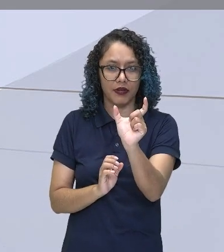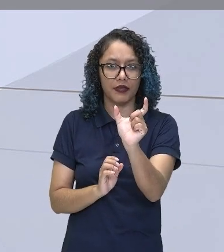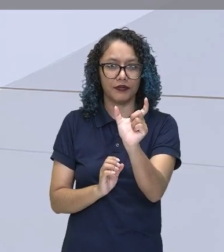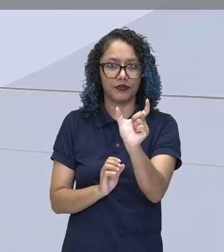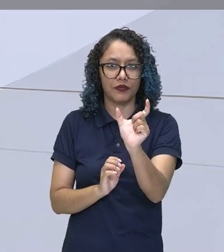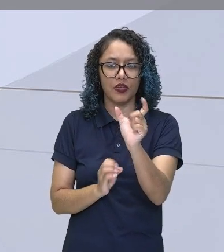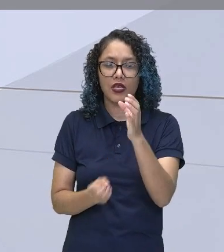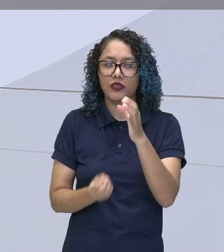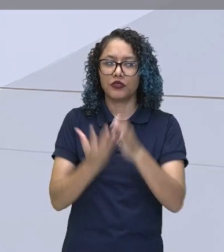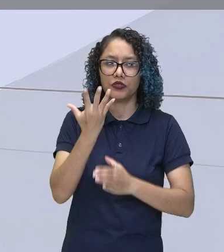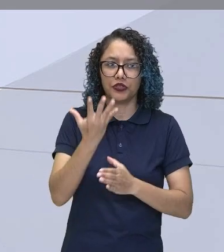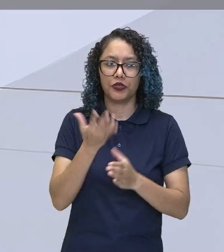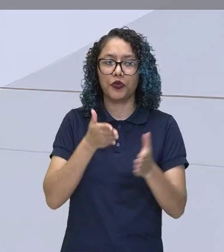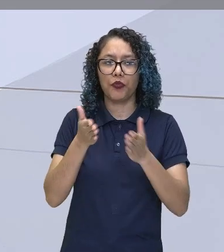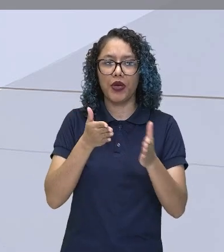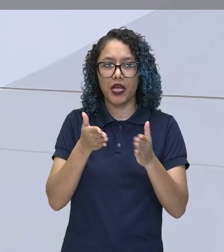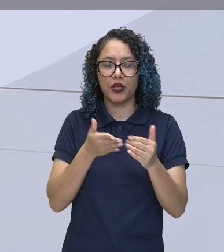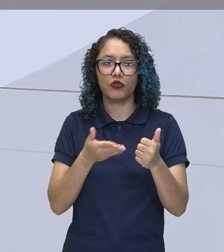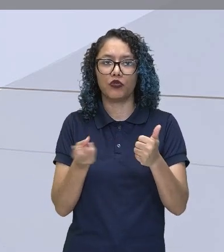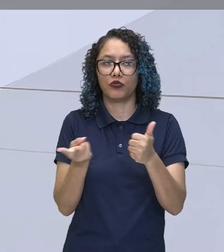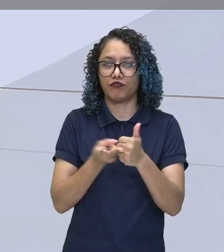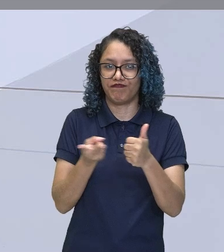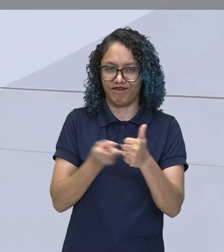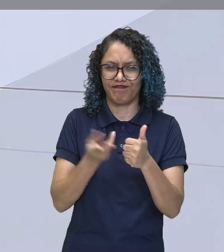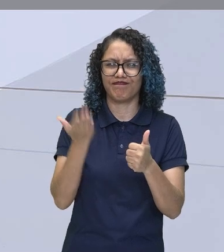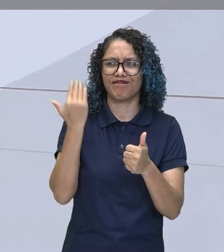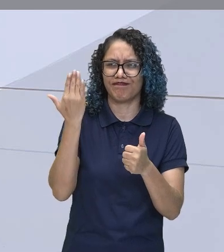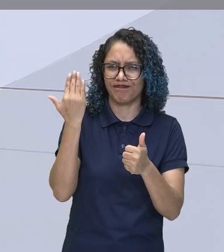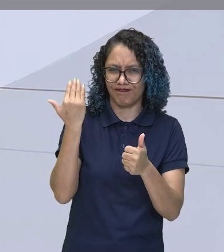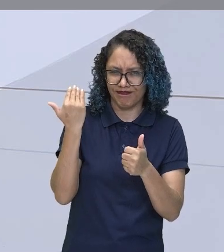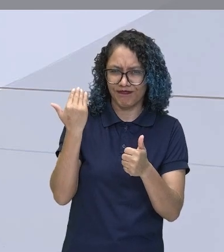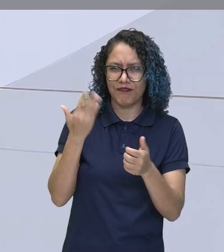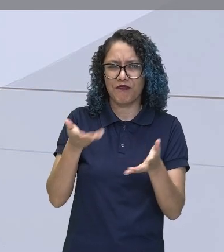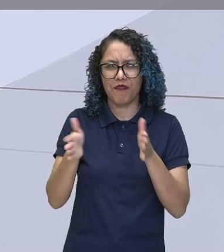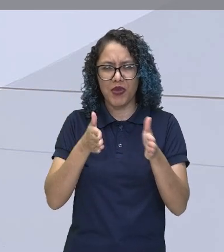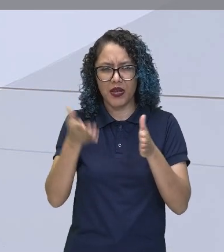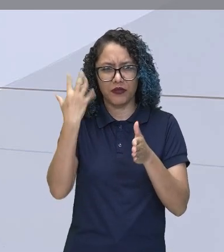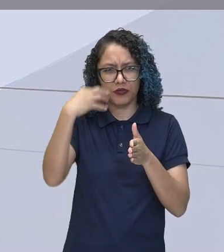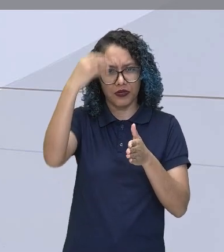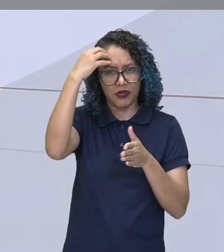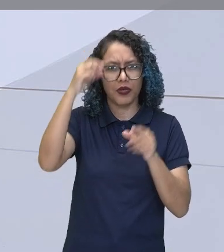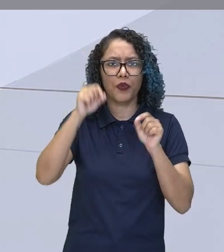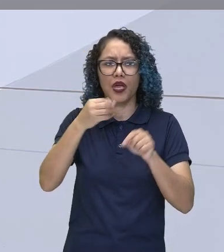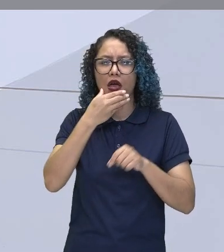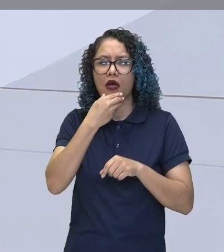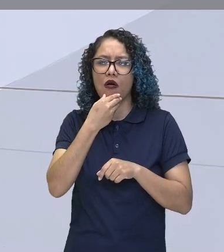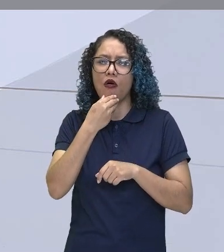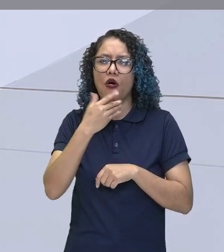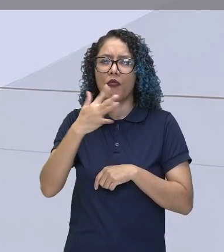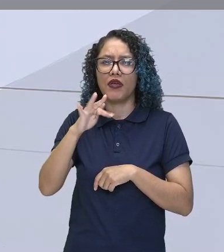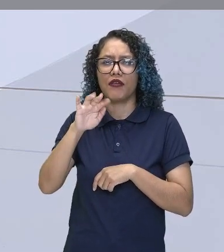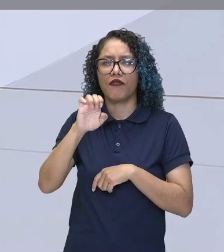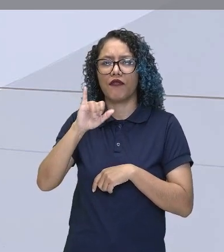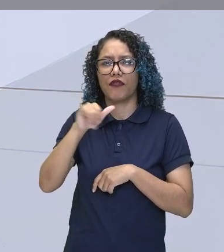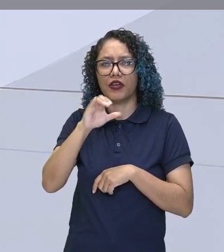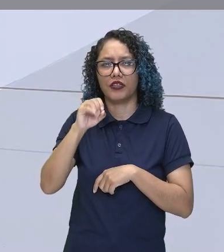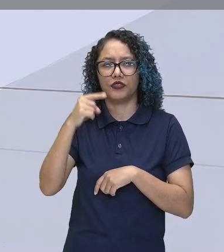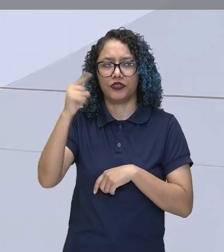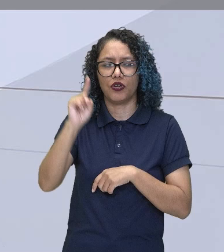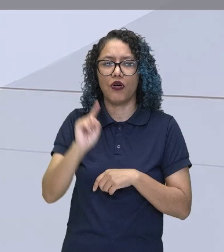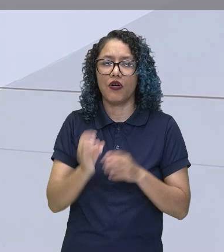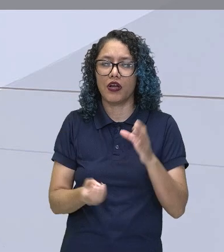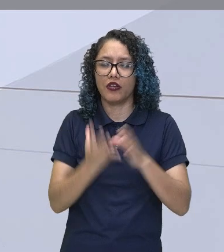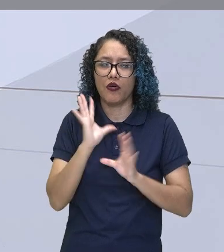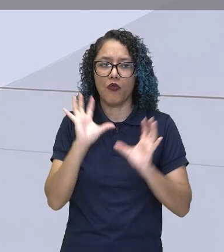lá no período regencial, lá atrás, né, quando Feijó, né, Diogo Feijó, criou a chamada Guarda Nacional